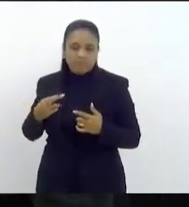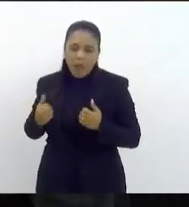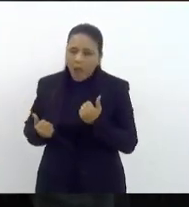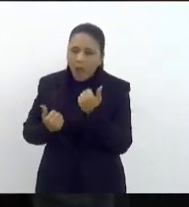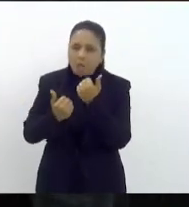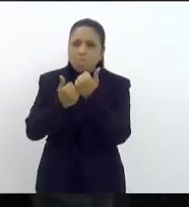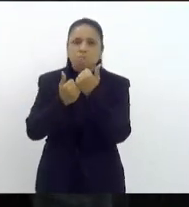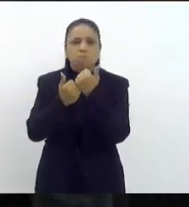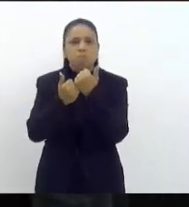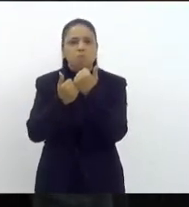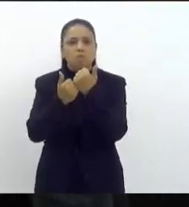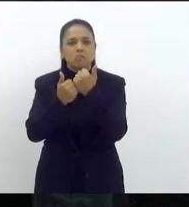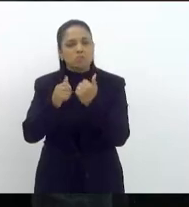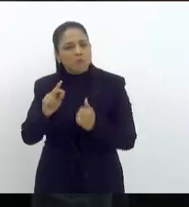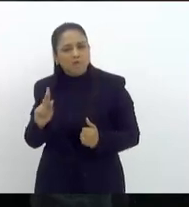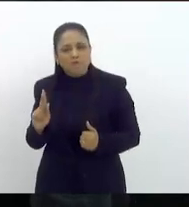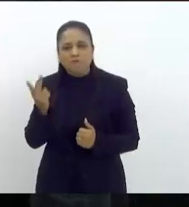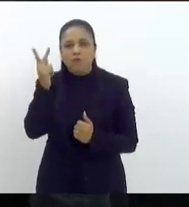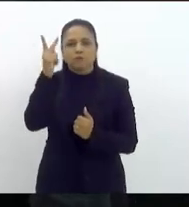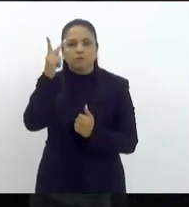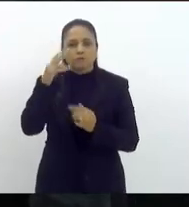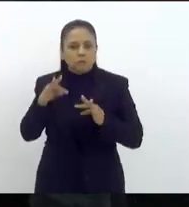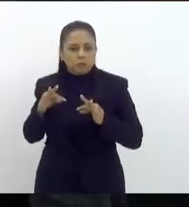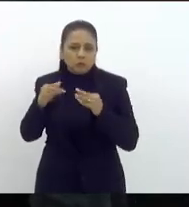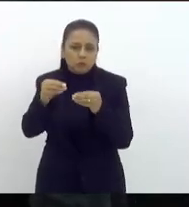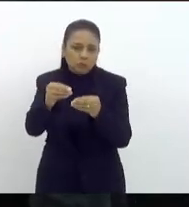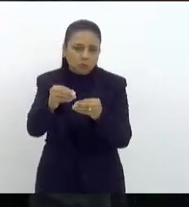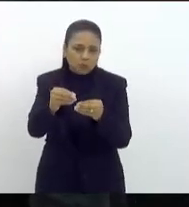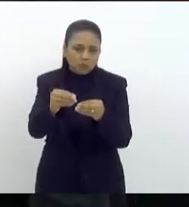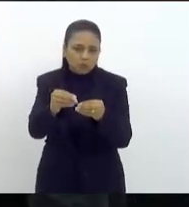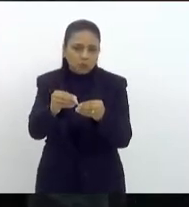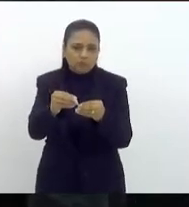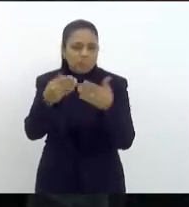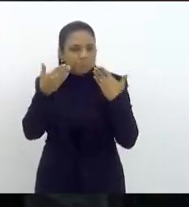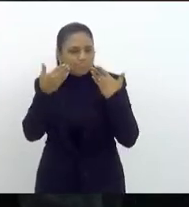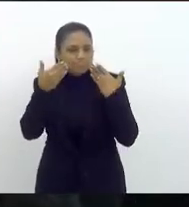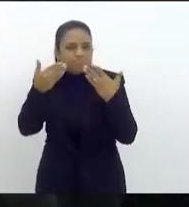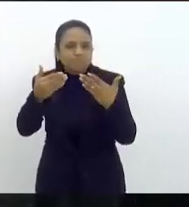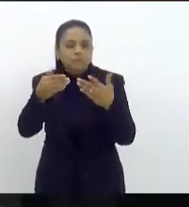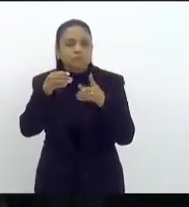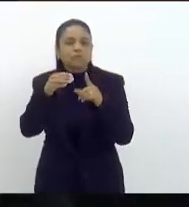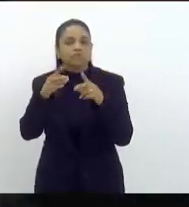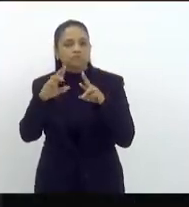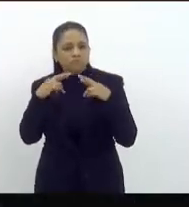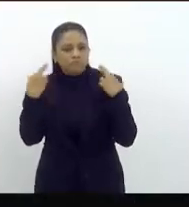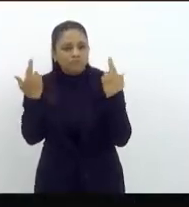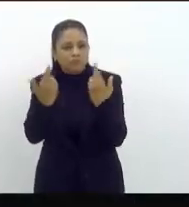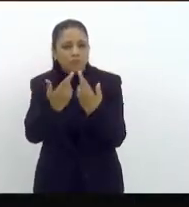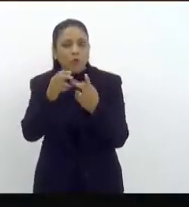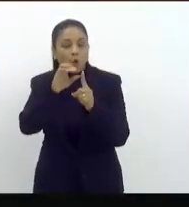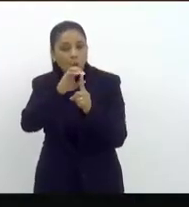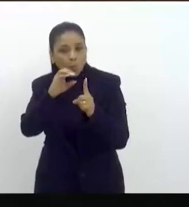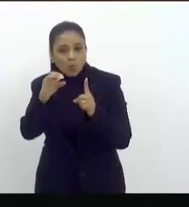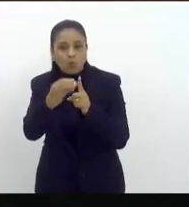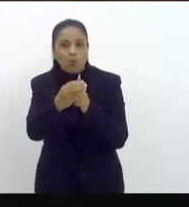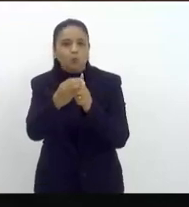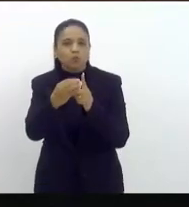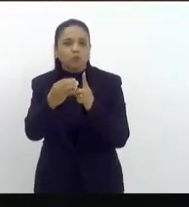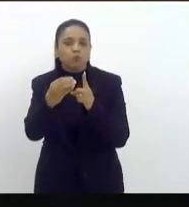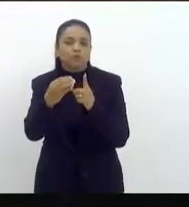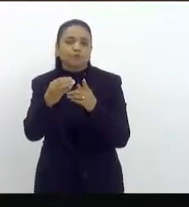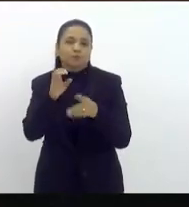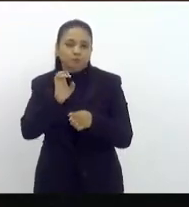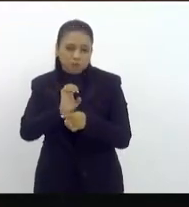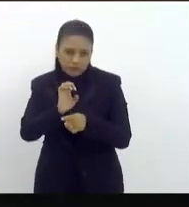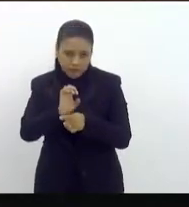apoio na valorização de todas as formas de expressão de culto que é o que estado laico pressupõe mas principalmente